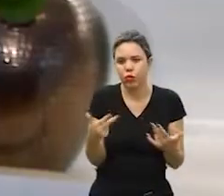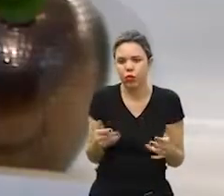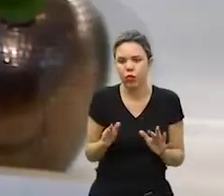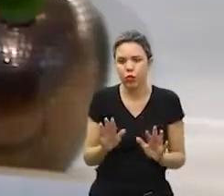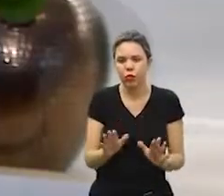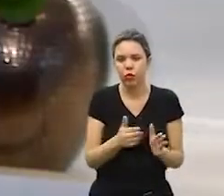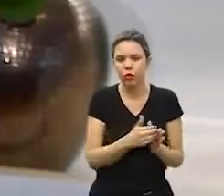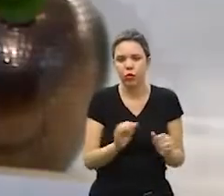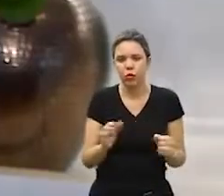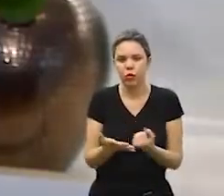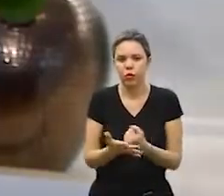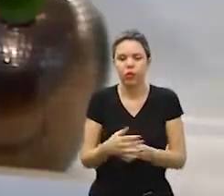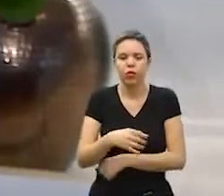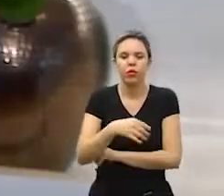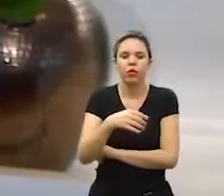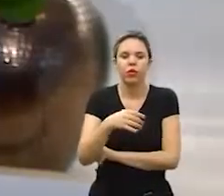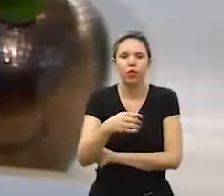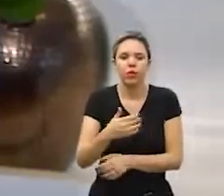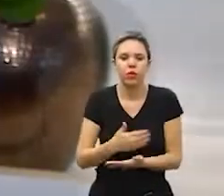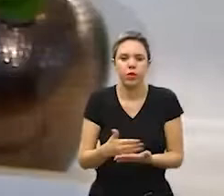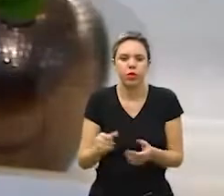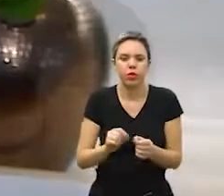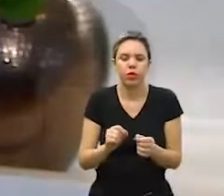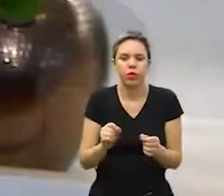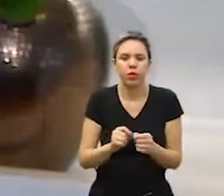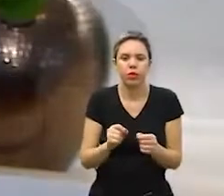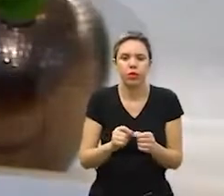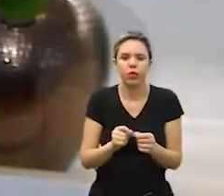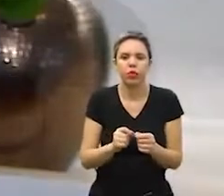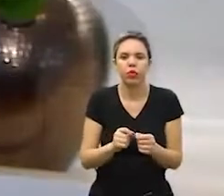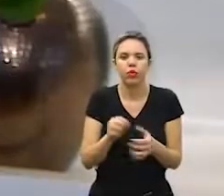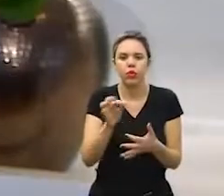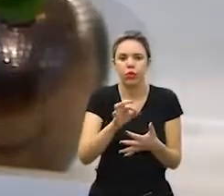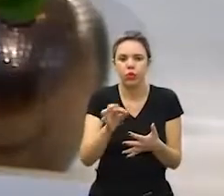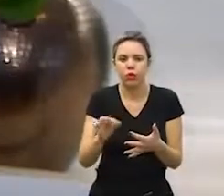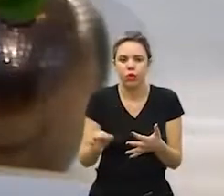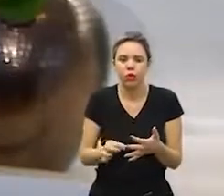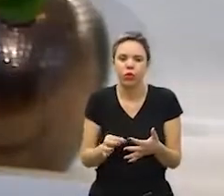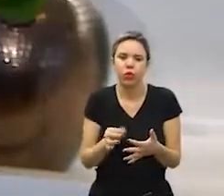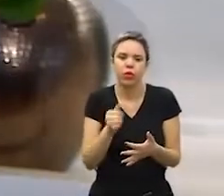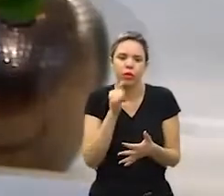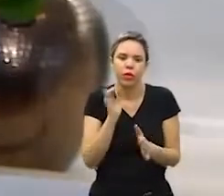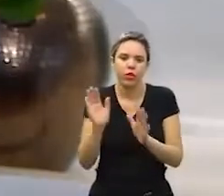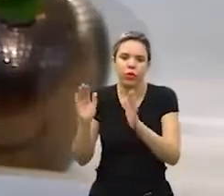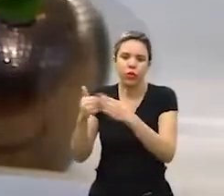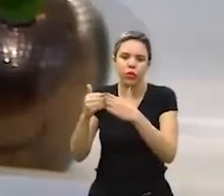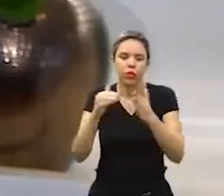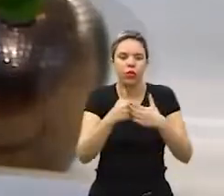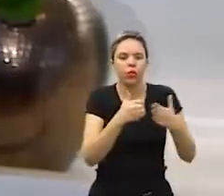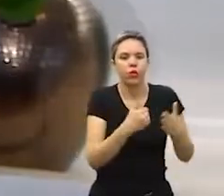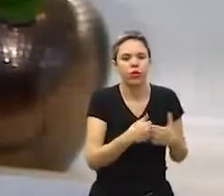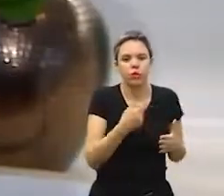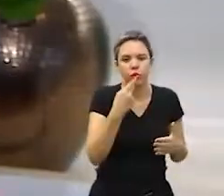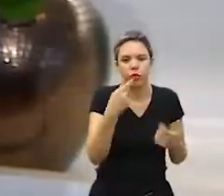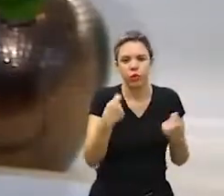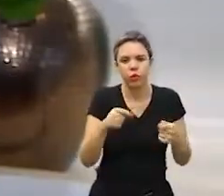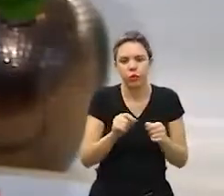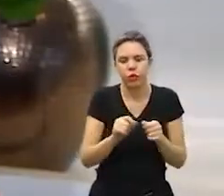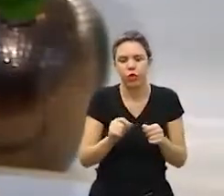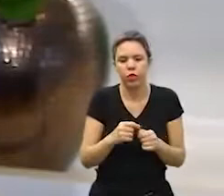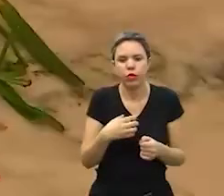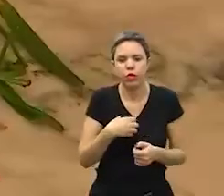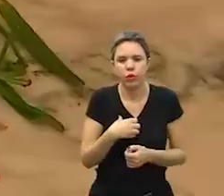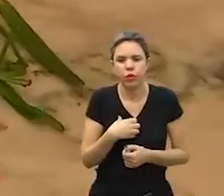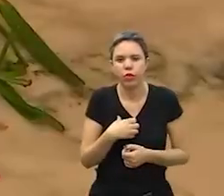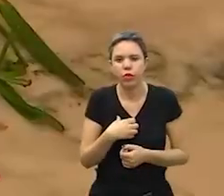hidratadas, mas durante a pandemia eu iniciei fazendo alguns kits drinks, então, não tinha facilidade, tava tudo fechado. E eu falei, eu preciso fazer de